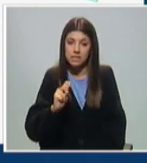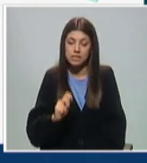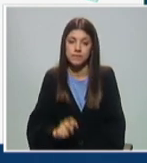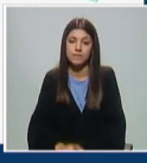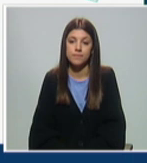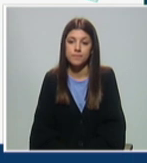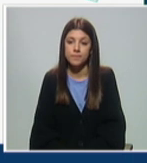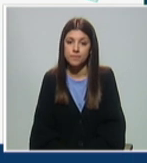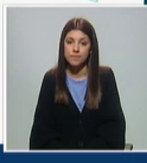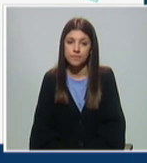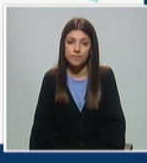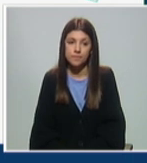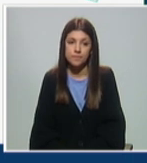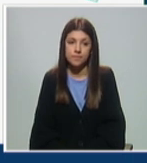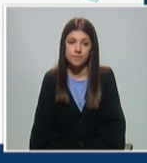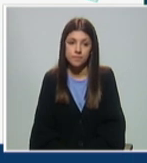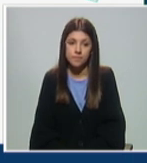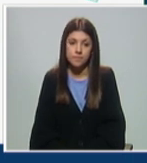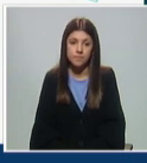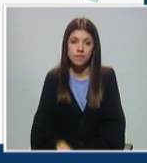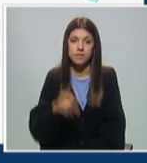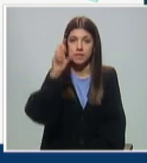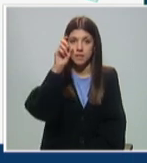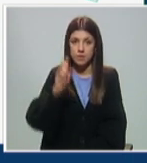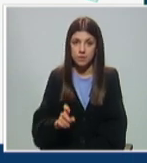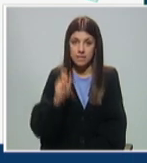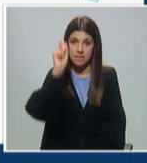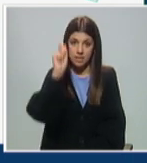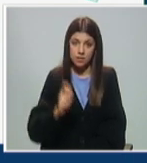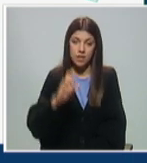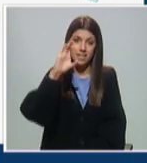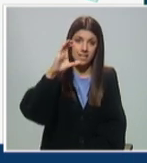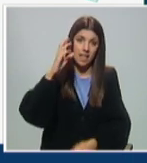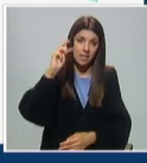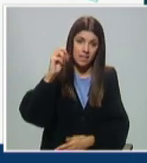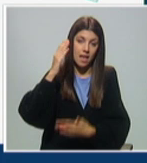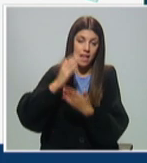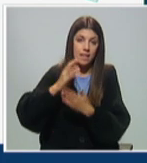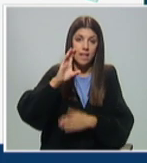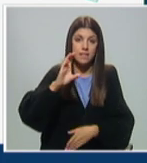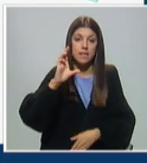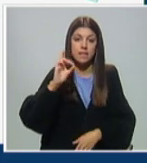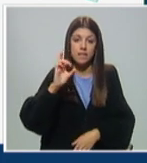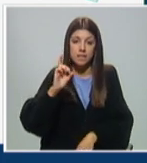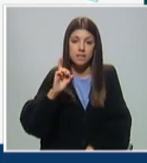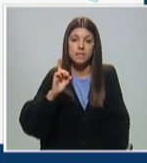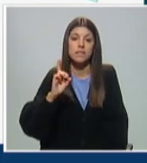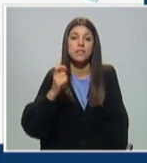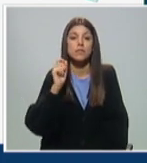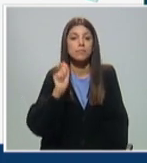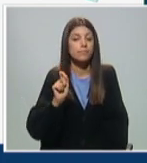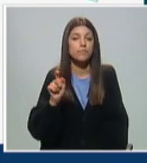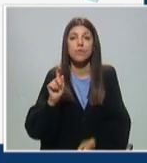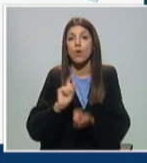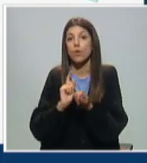E então, agora vou selecionar de C3 a C16 e coloco o critério